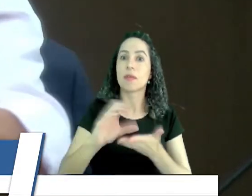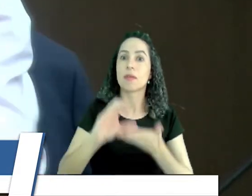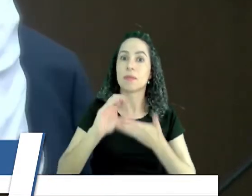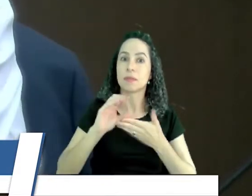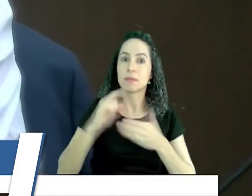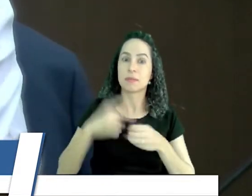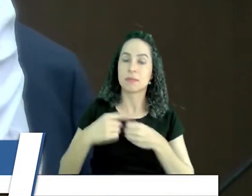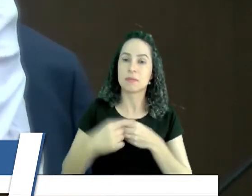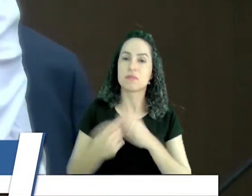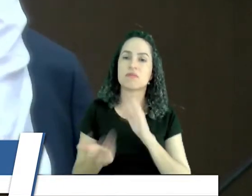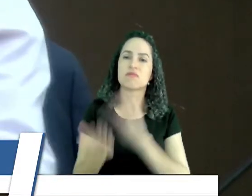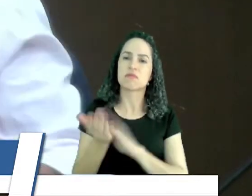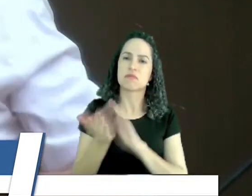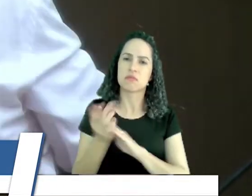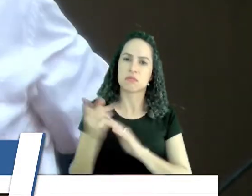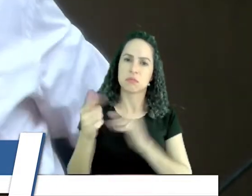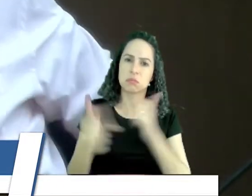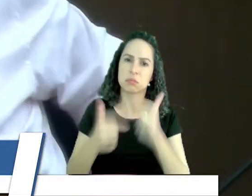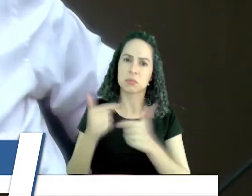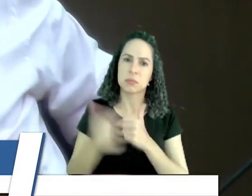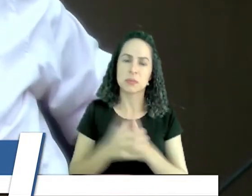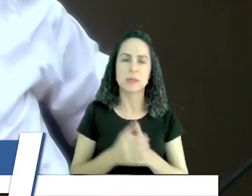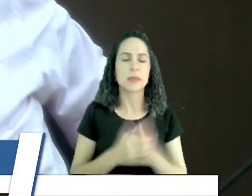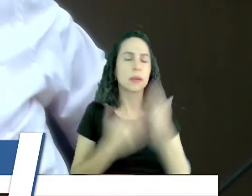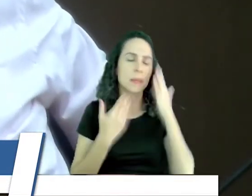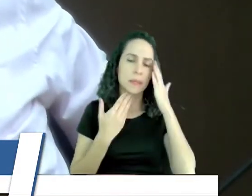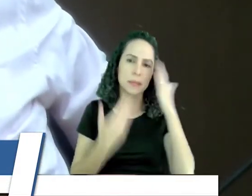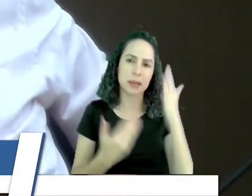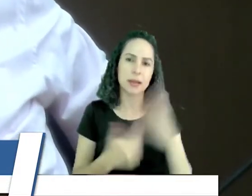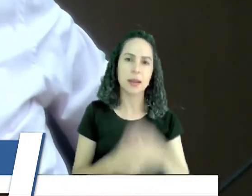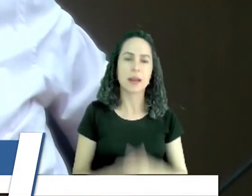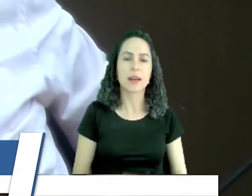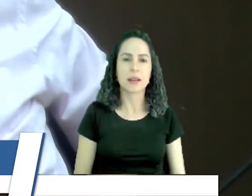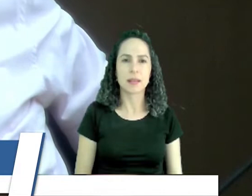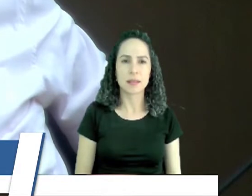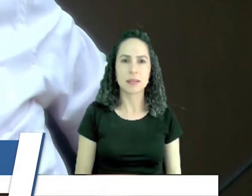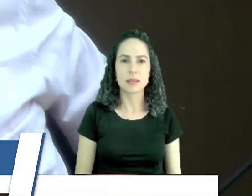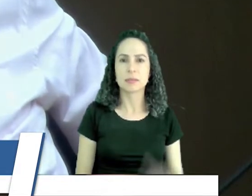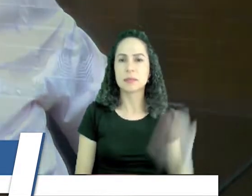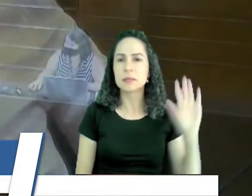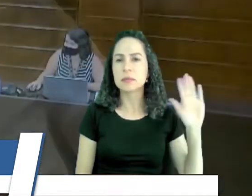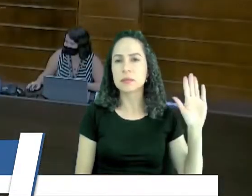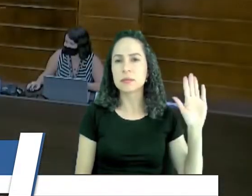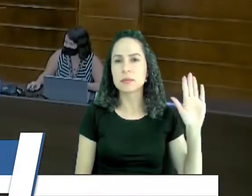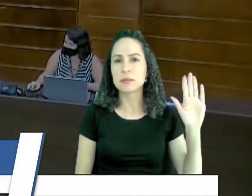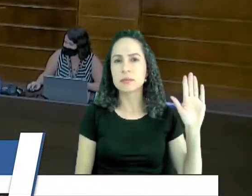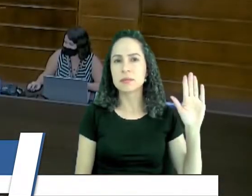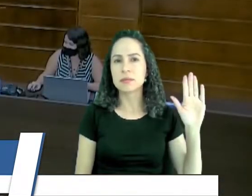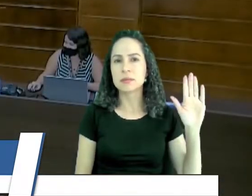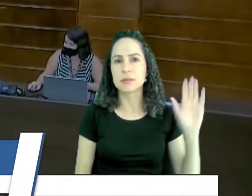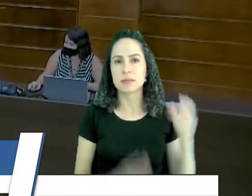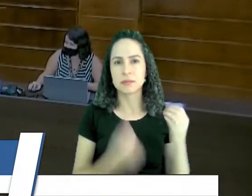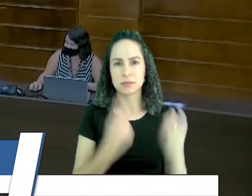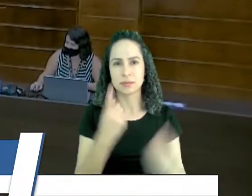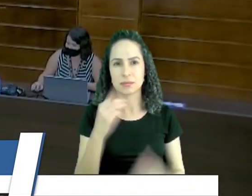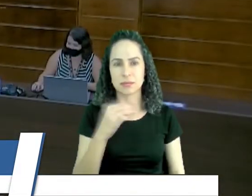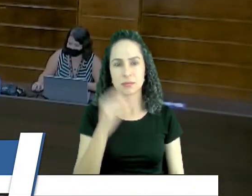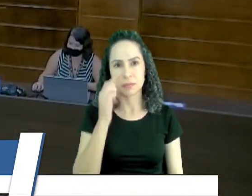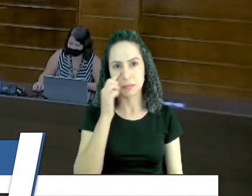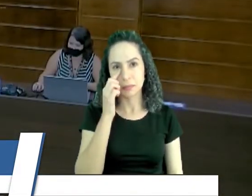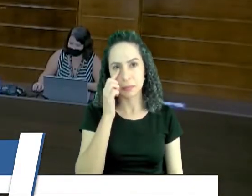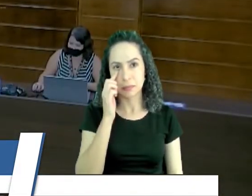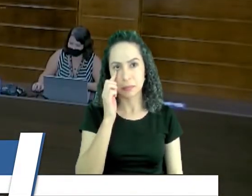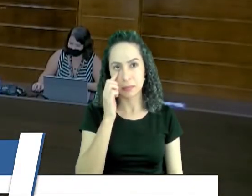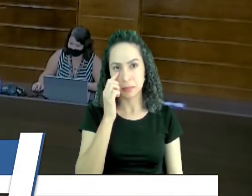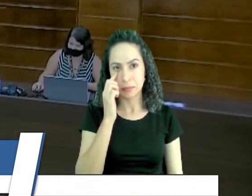Parabéns pelo seu trabalho. Muito obrigada, vereador. Oi, Rosana. Conceder mais um minuto para você encerrar a fala. Não, eu não falei